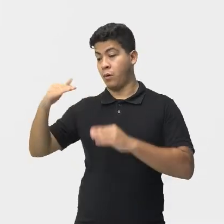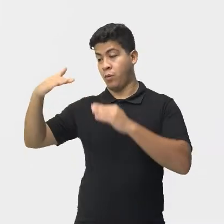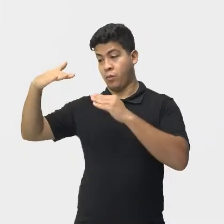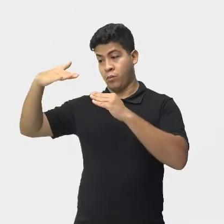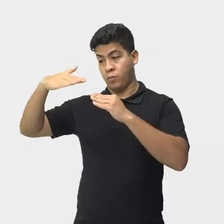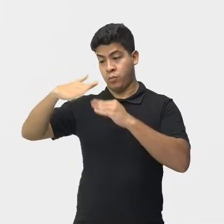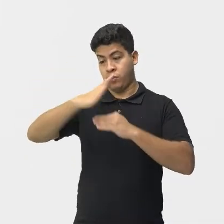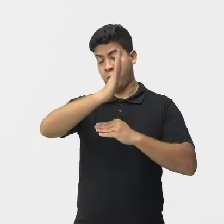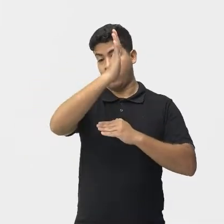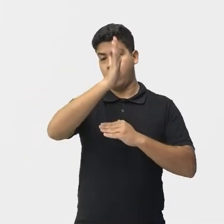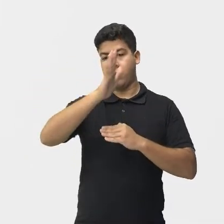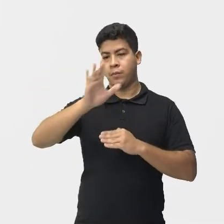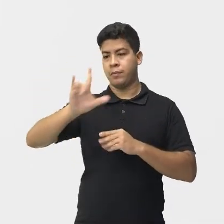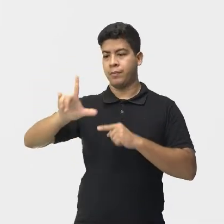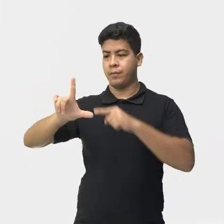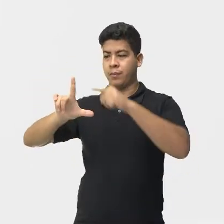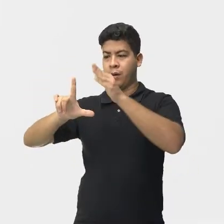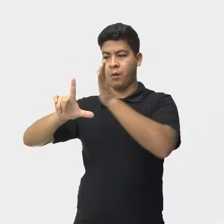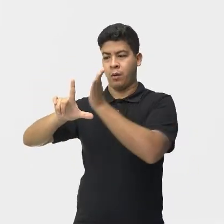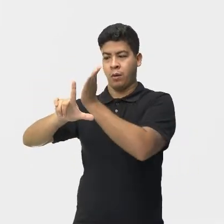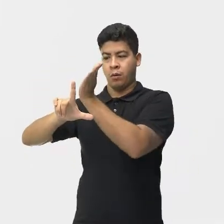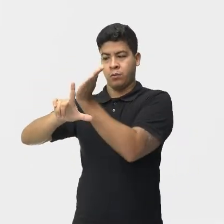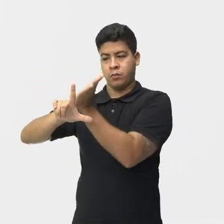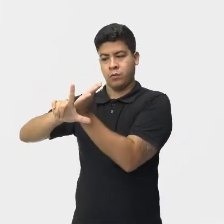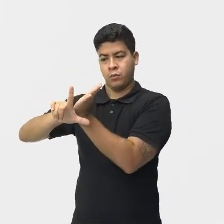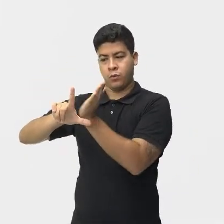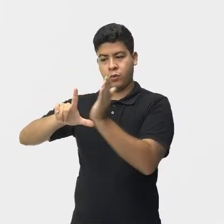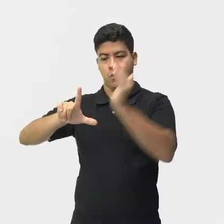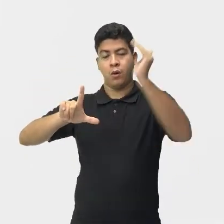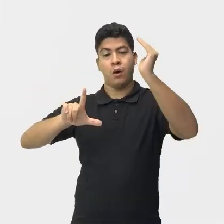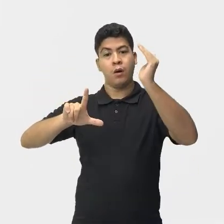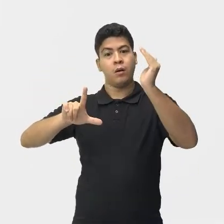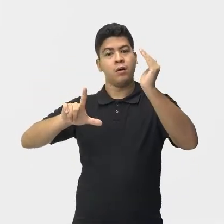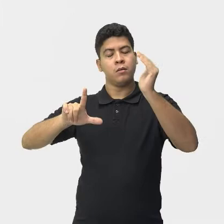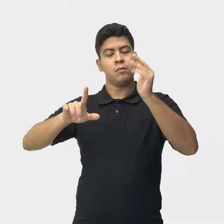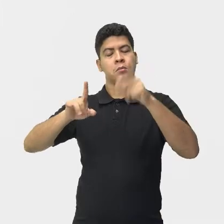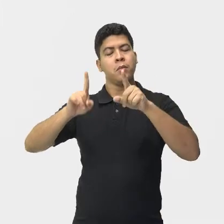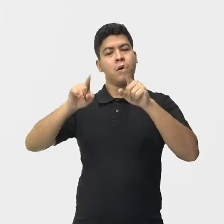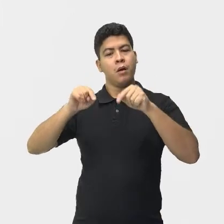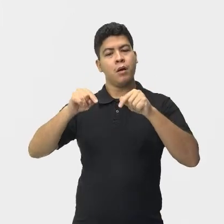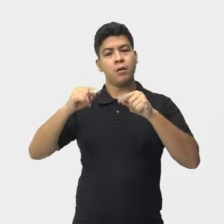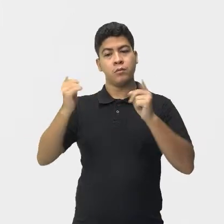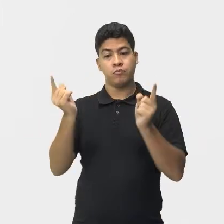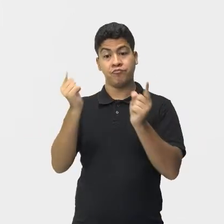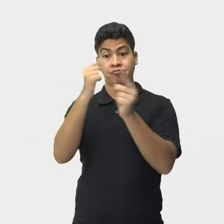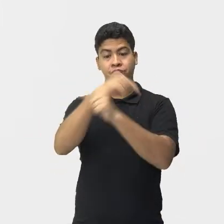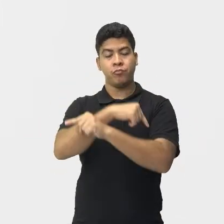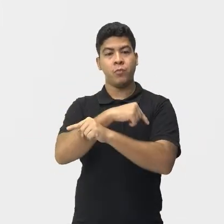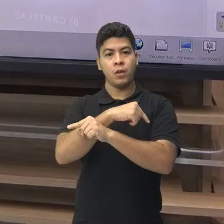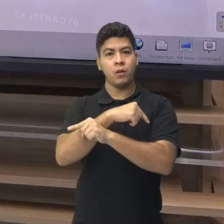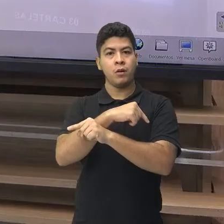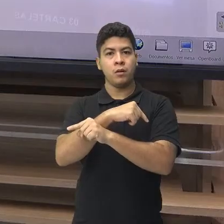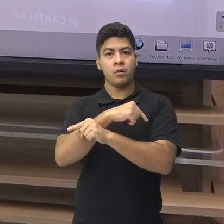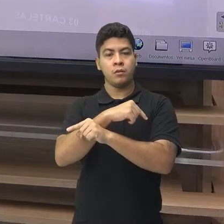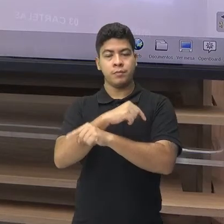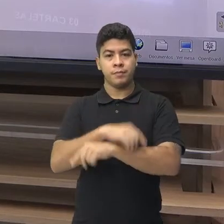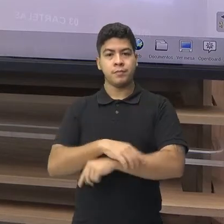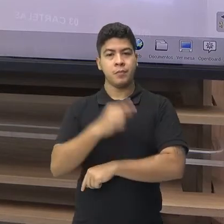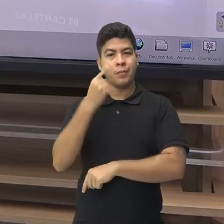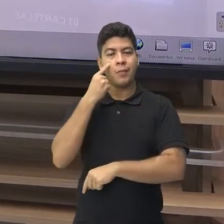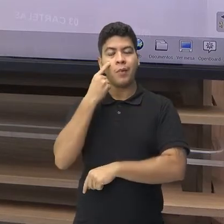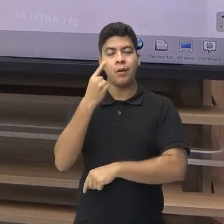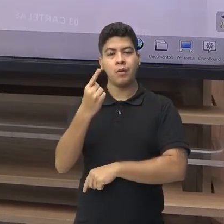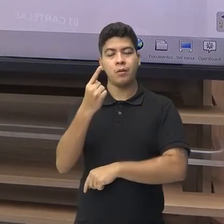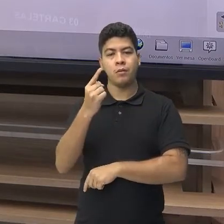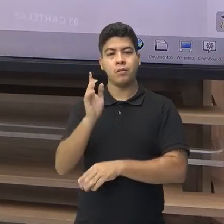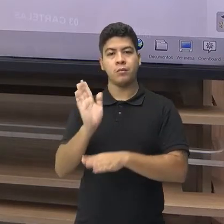transformação isotérmica, e pressão e volume serão agora inversamente proporcionais. Vamos assistir então o